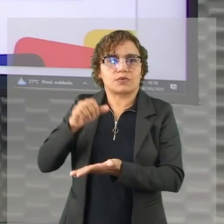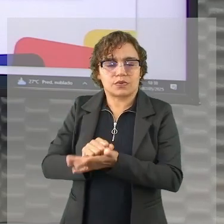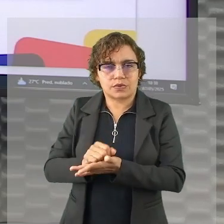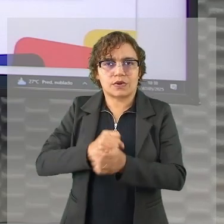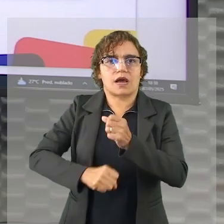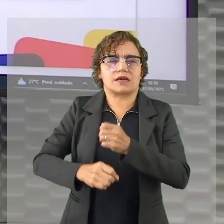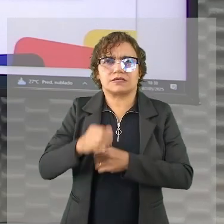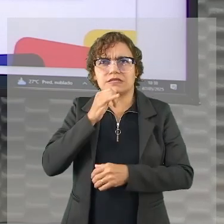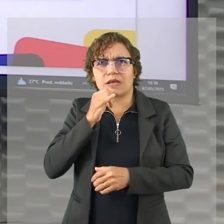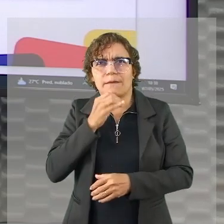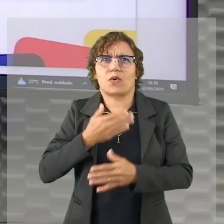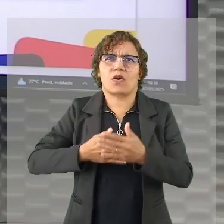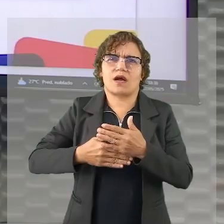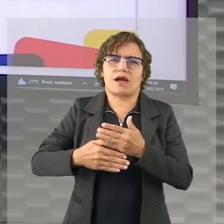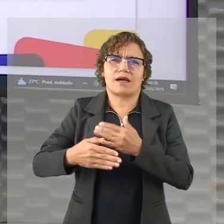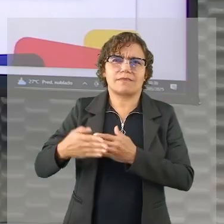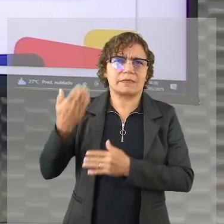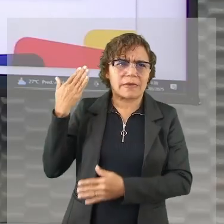1500, 1400,